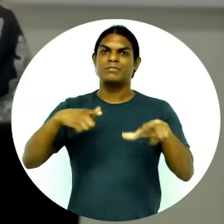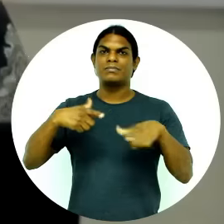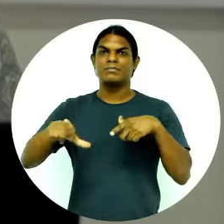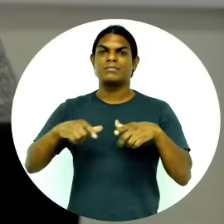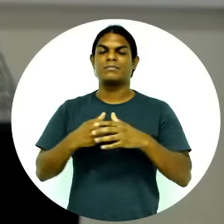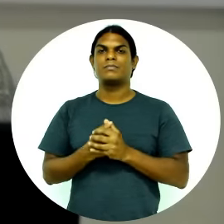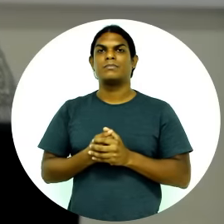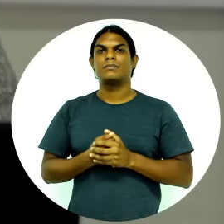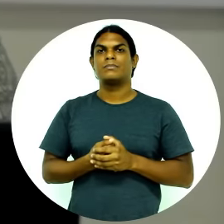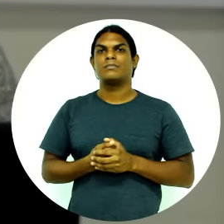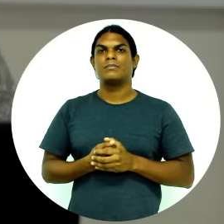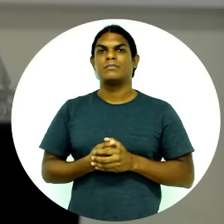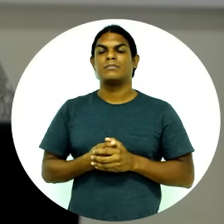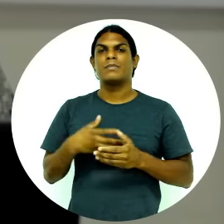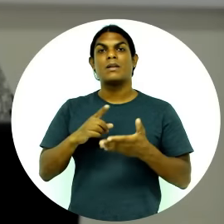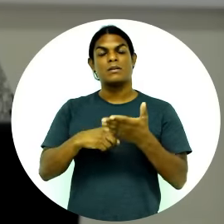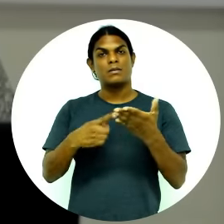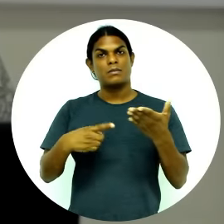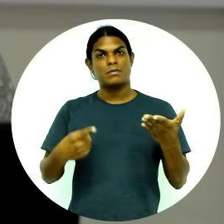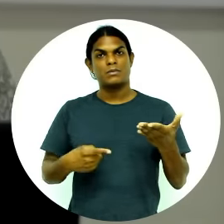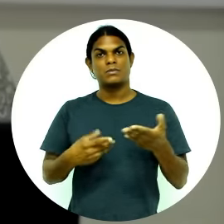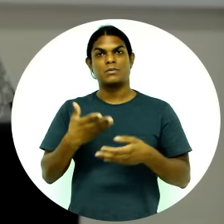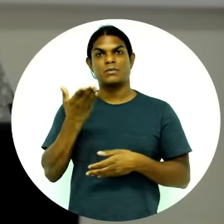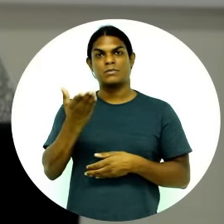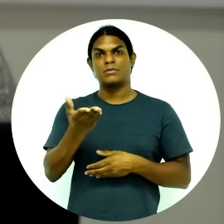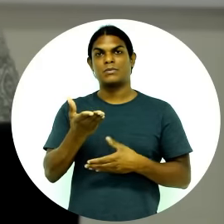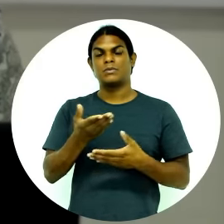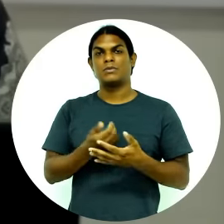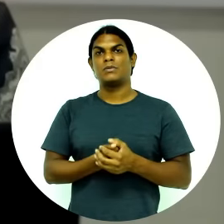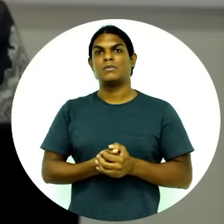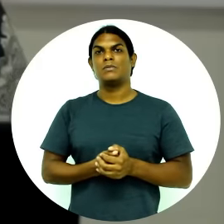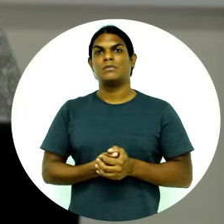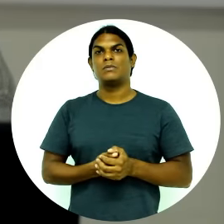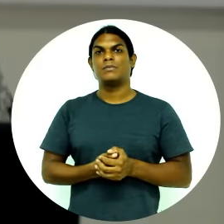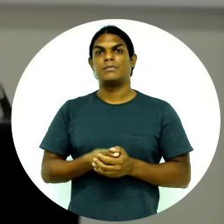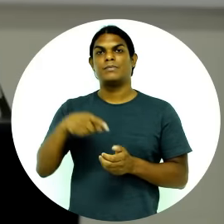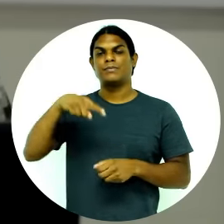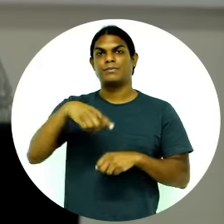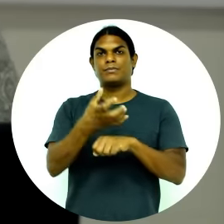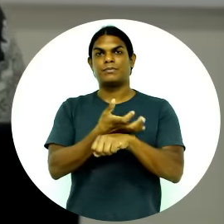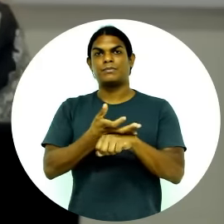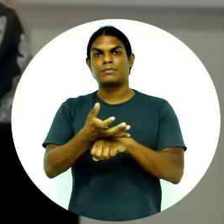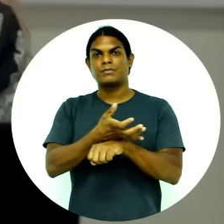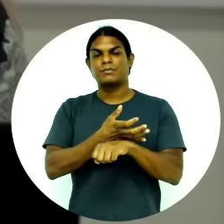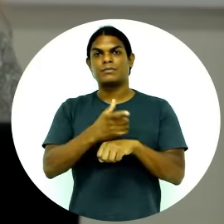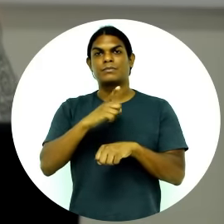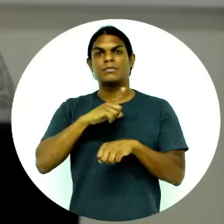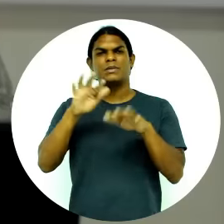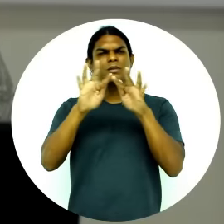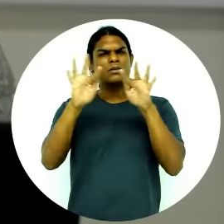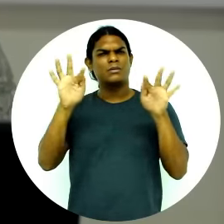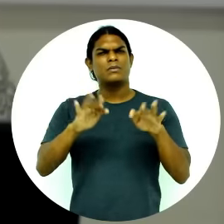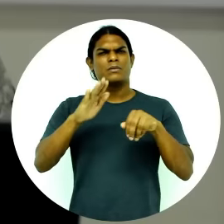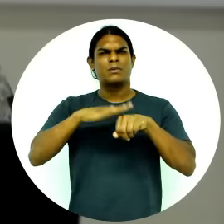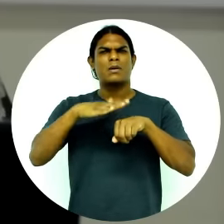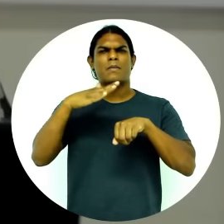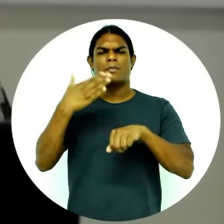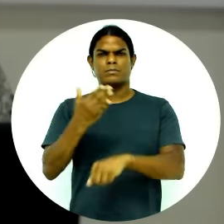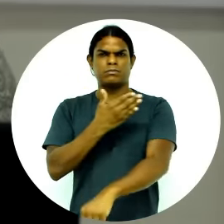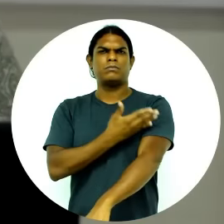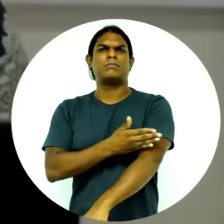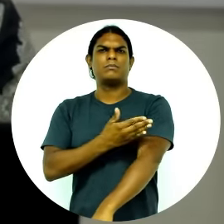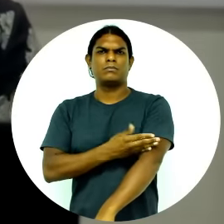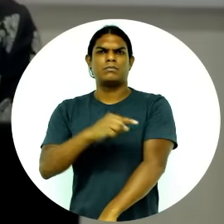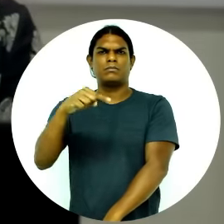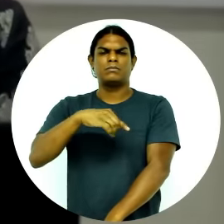vários funcionários. Desvantagens: superficialidade e subjetividade na avaliação de desempenho, avalia